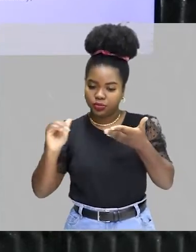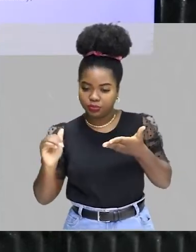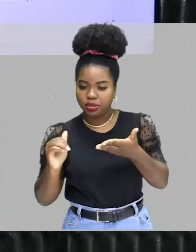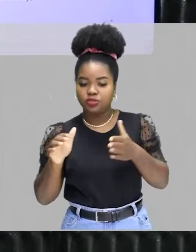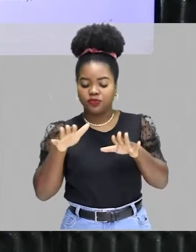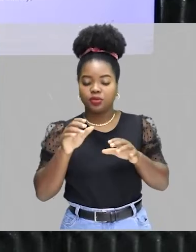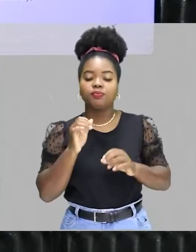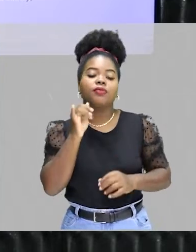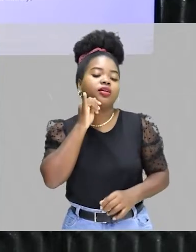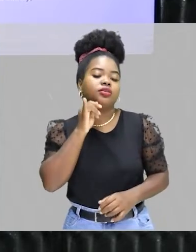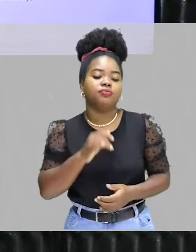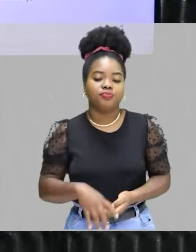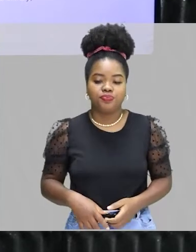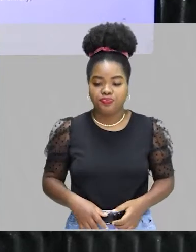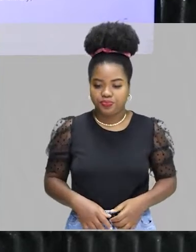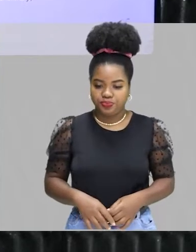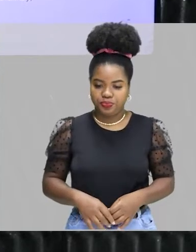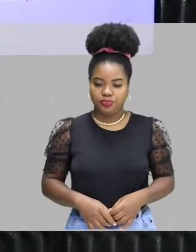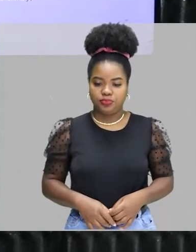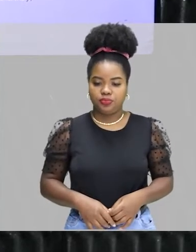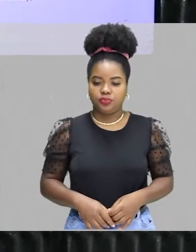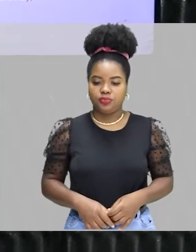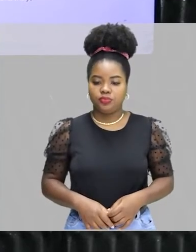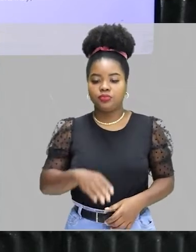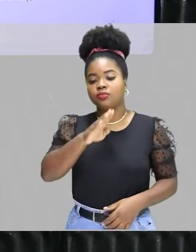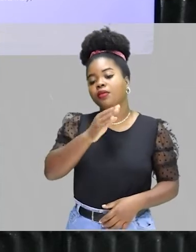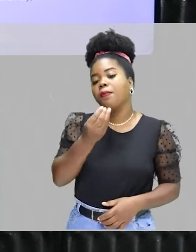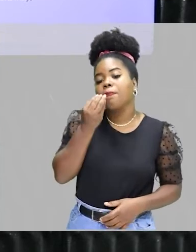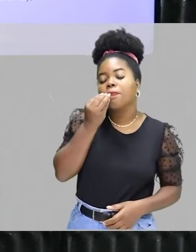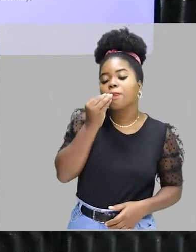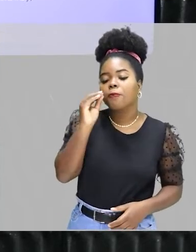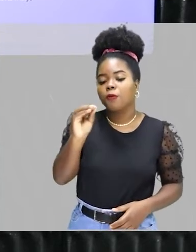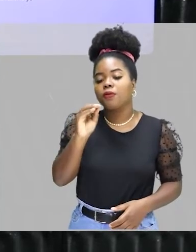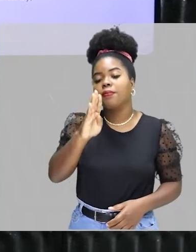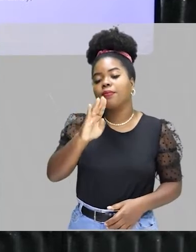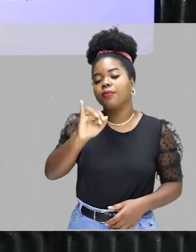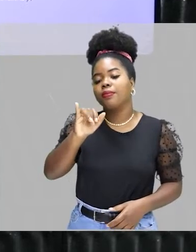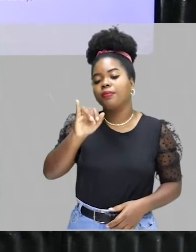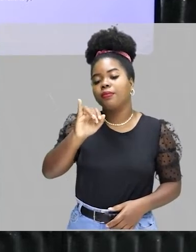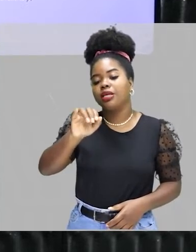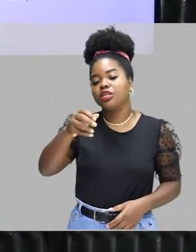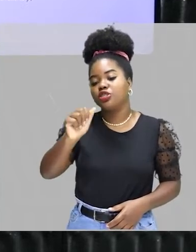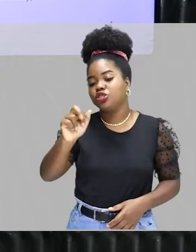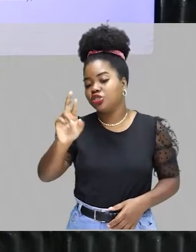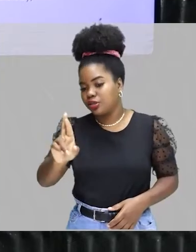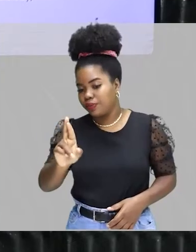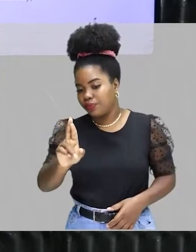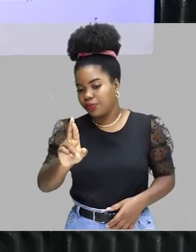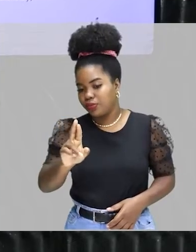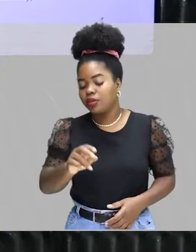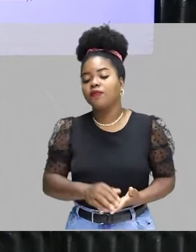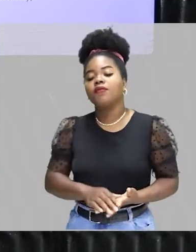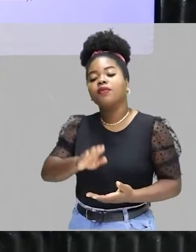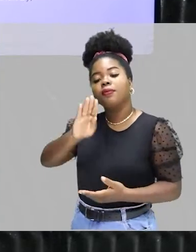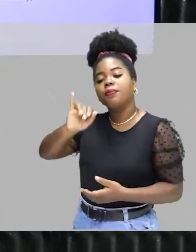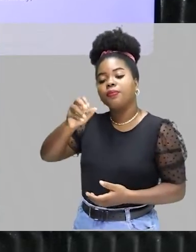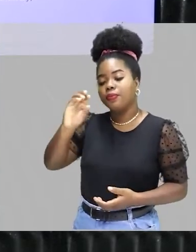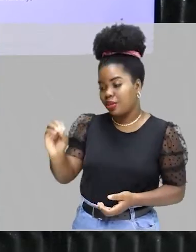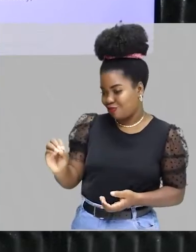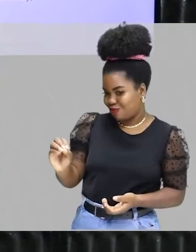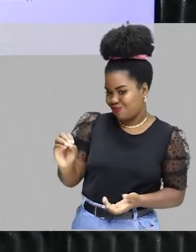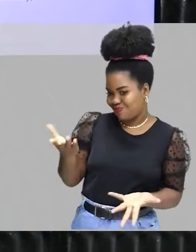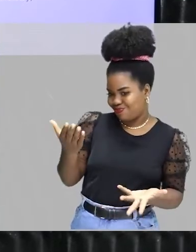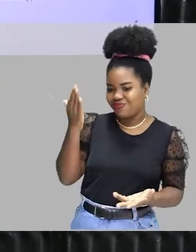Por exemplo, eu tenho beijar, fica beijo. Debater, fica debate. Perder,